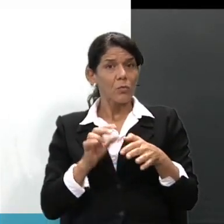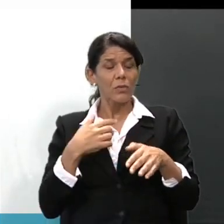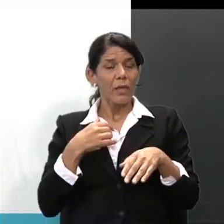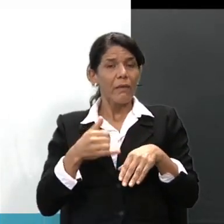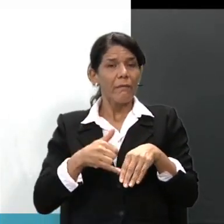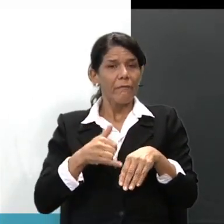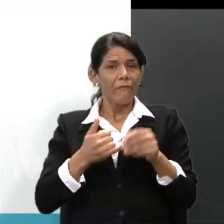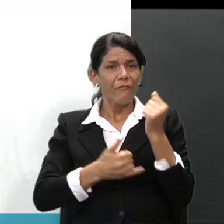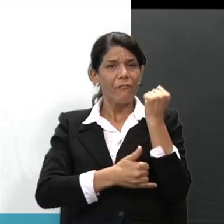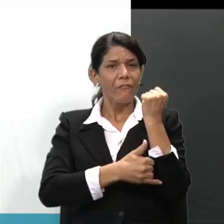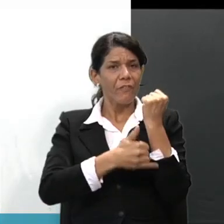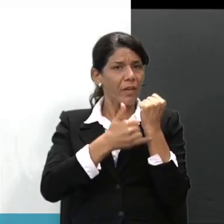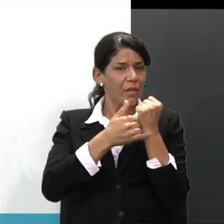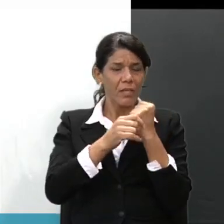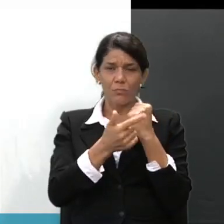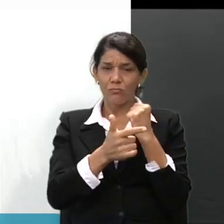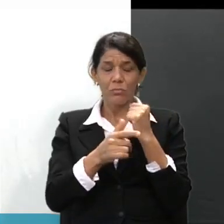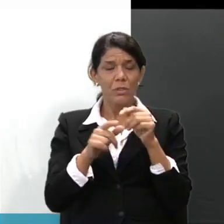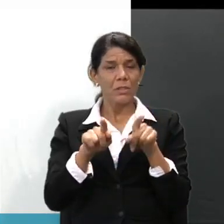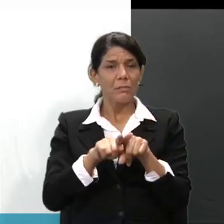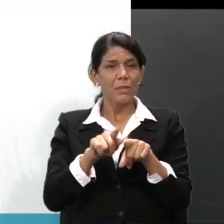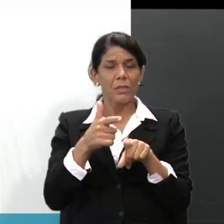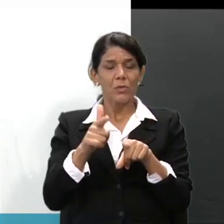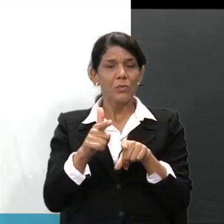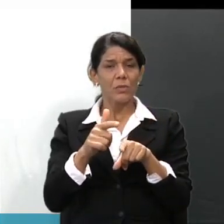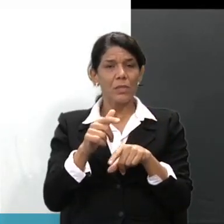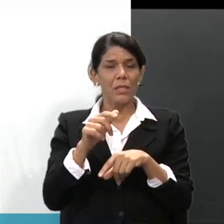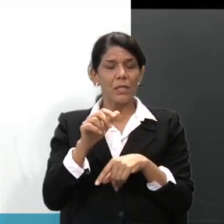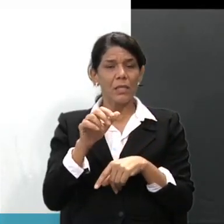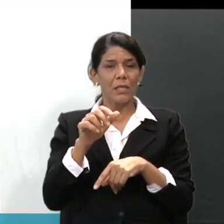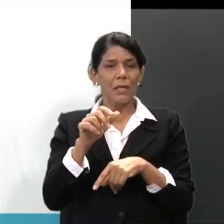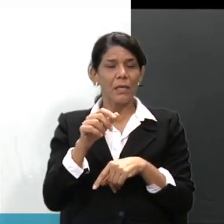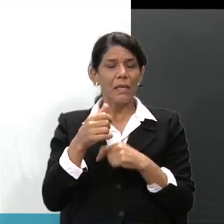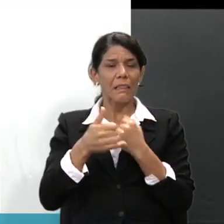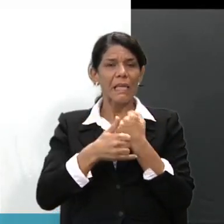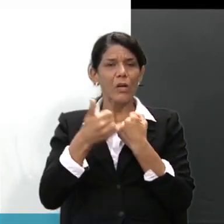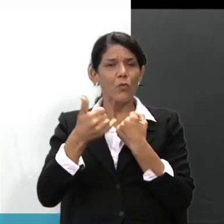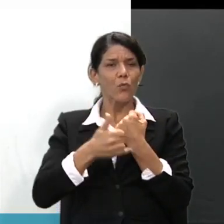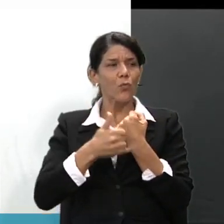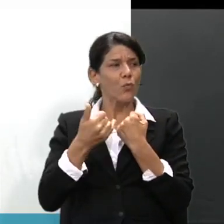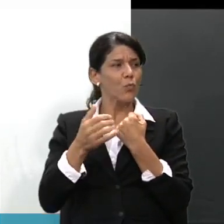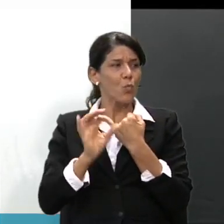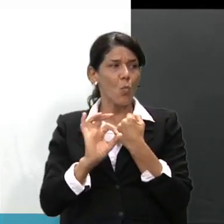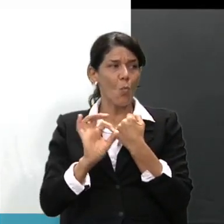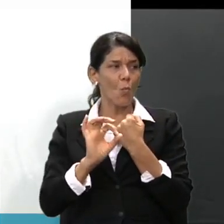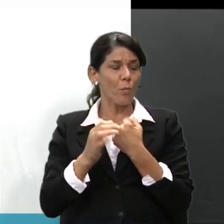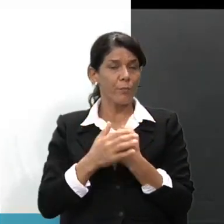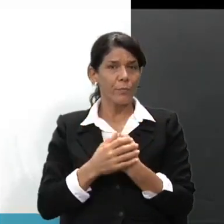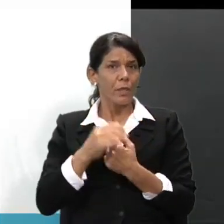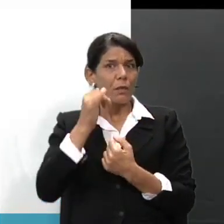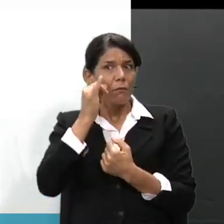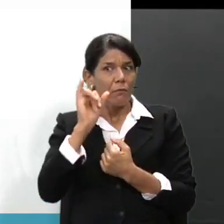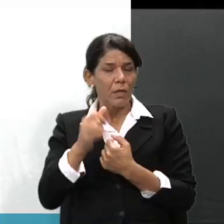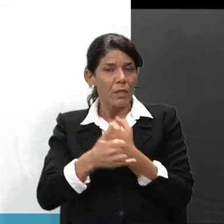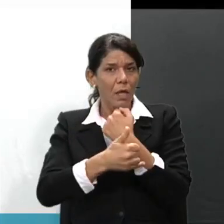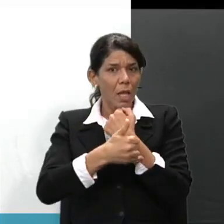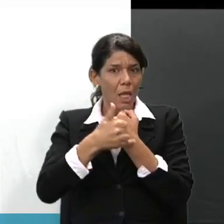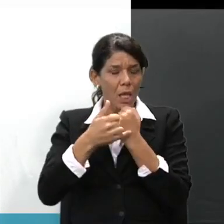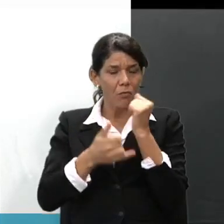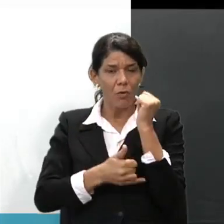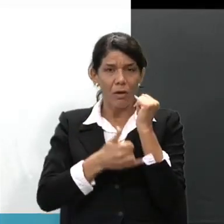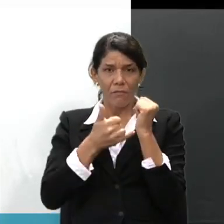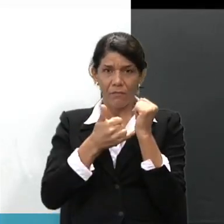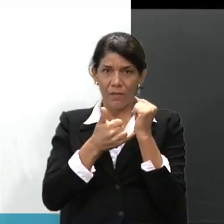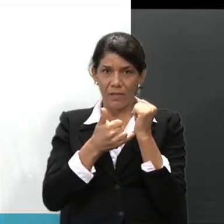calibre e também a ausência de plexo nervoso. Então, a possibilidade de você atingir um nervo ou uma veia de grande